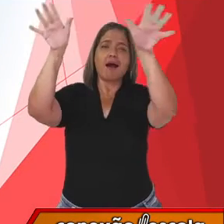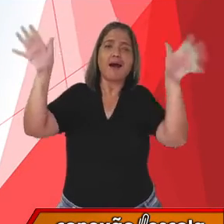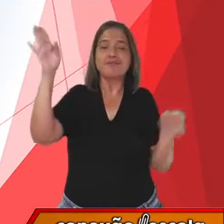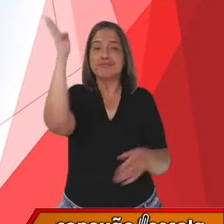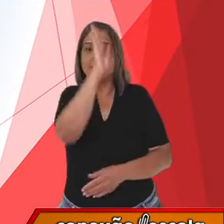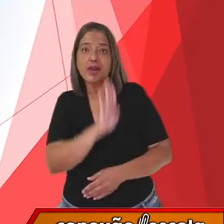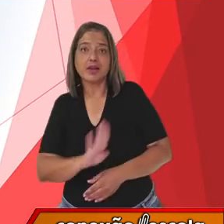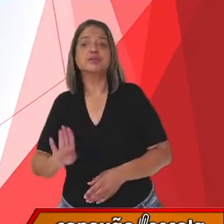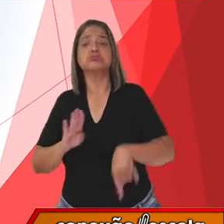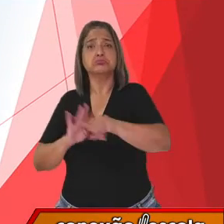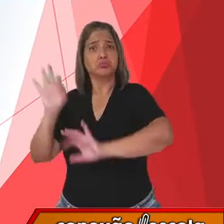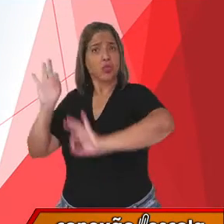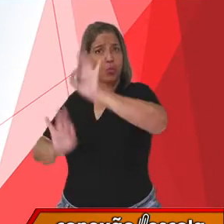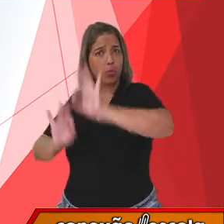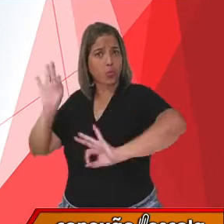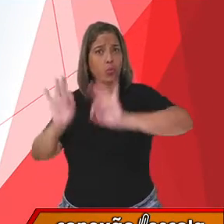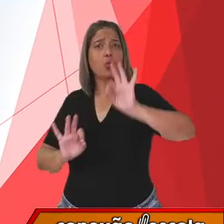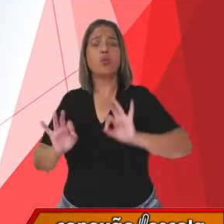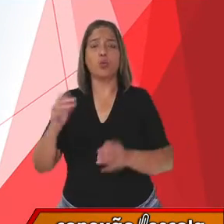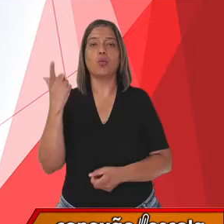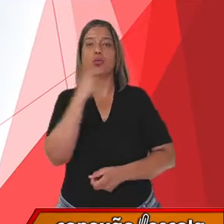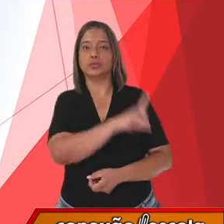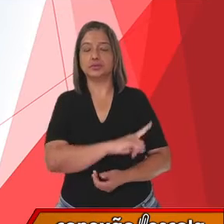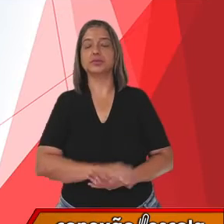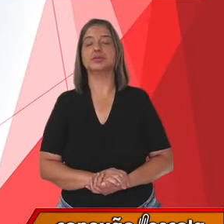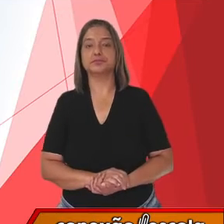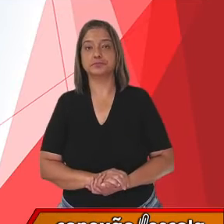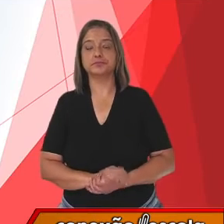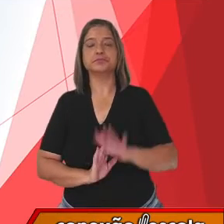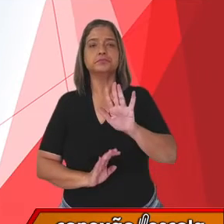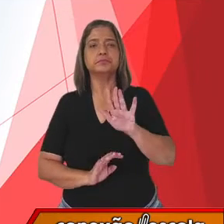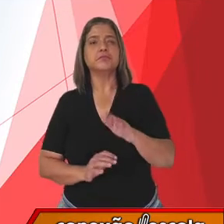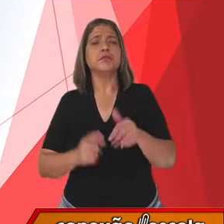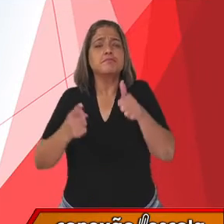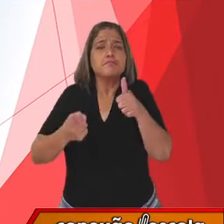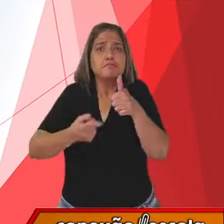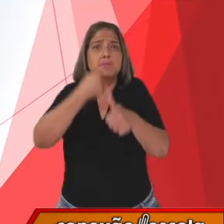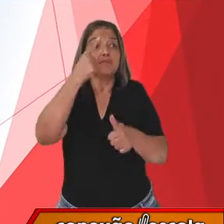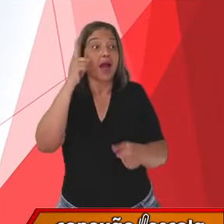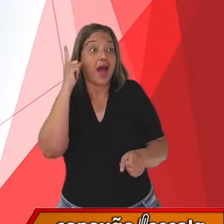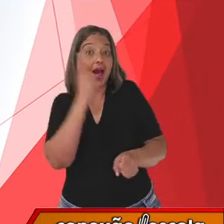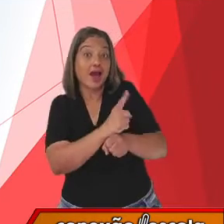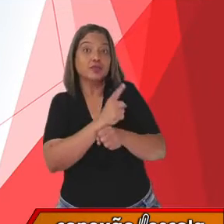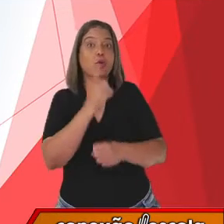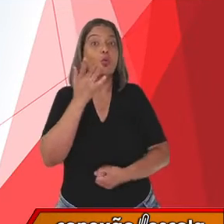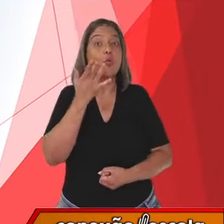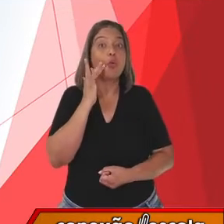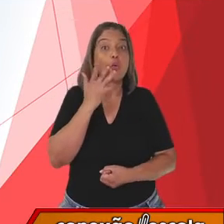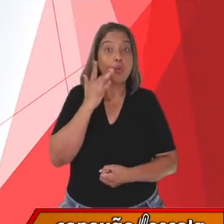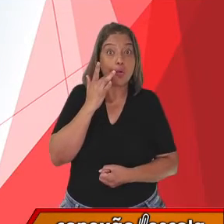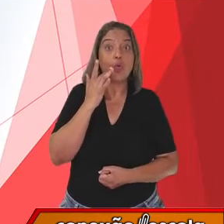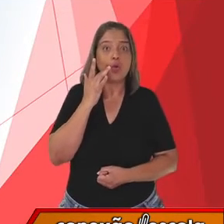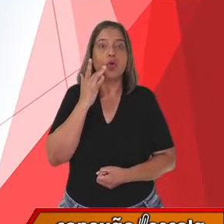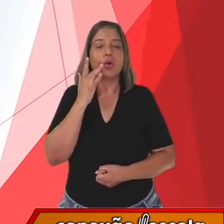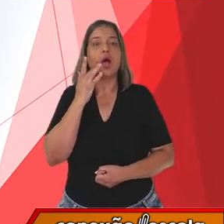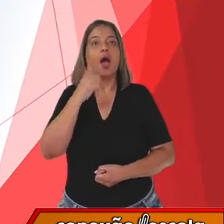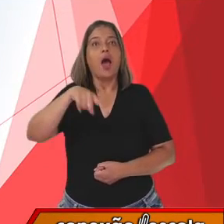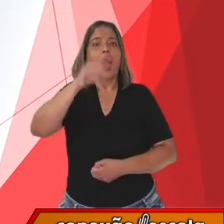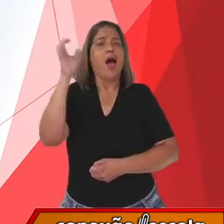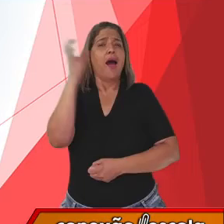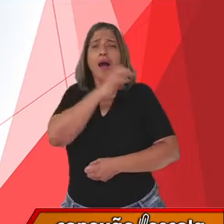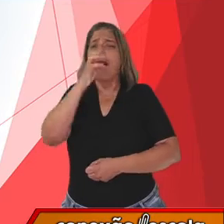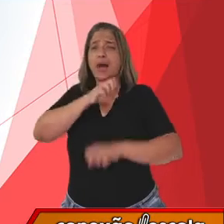exploração. Gente, quando as primeiras minas de ouro foram descobertas, a notícia